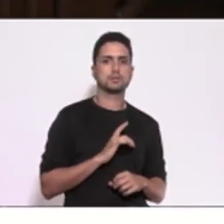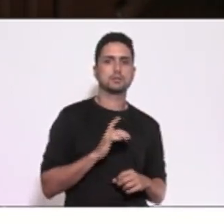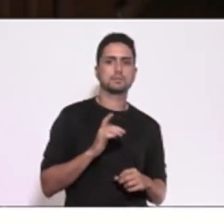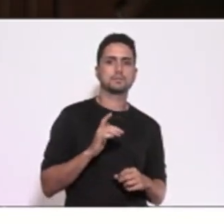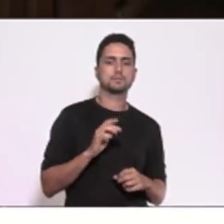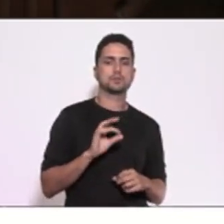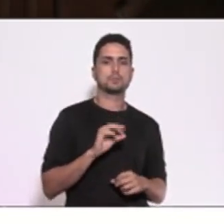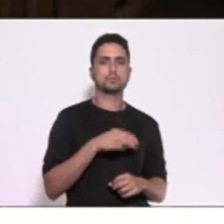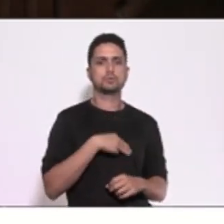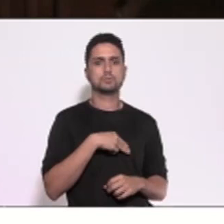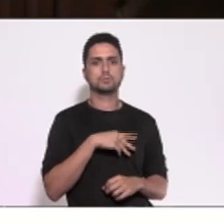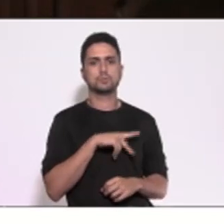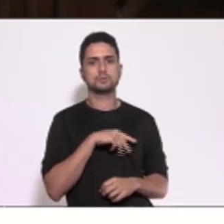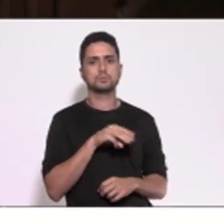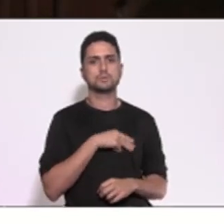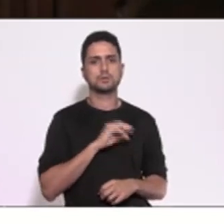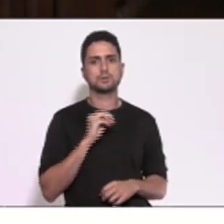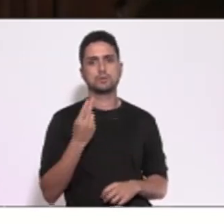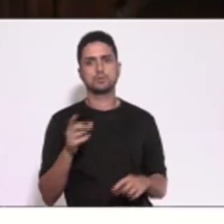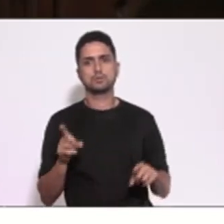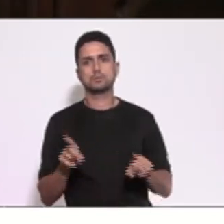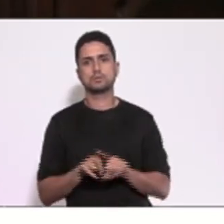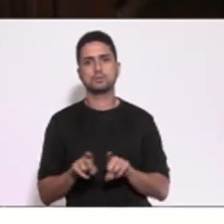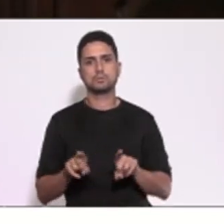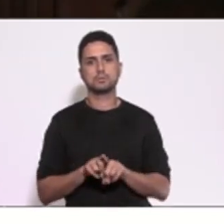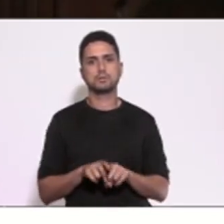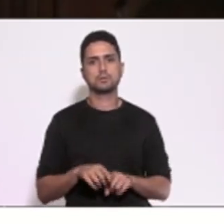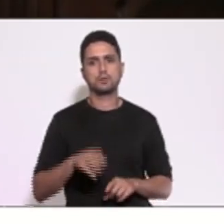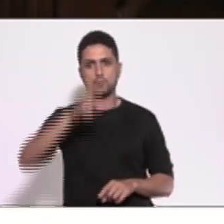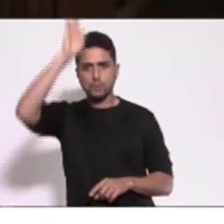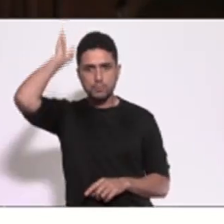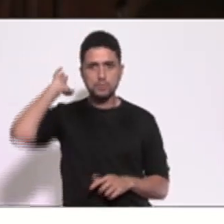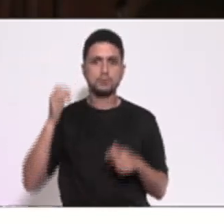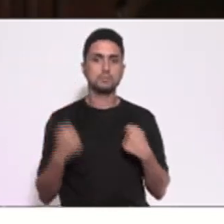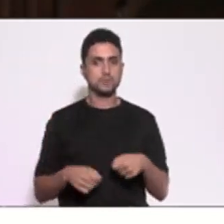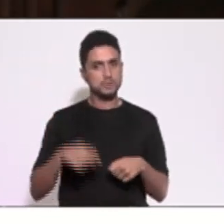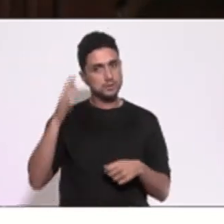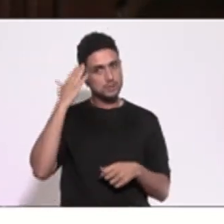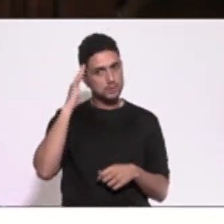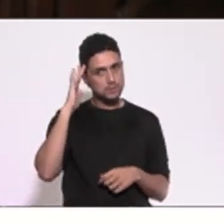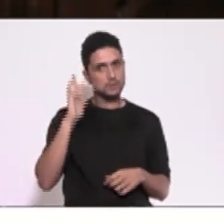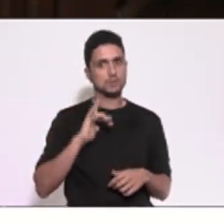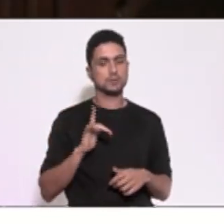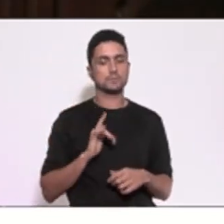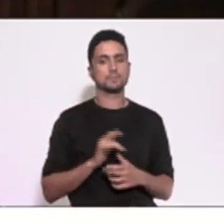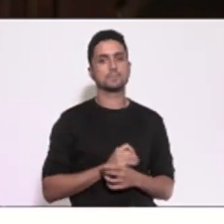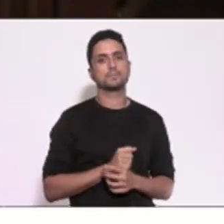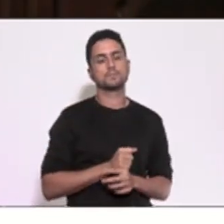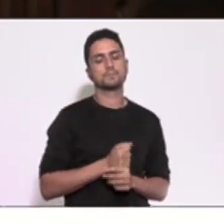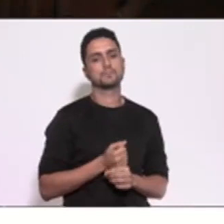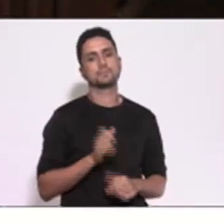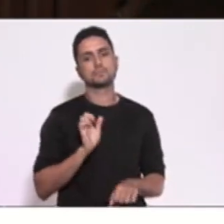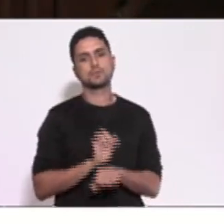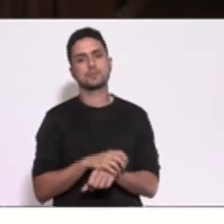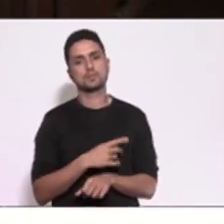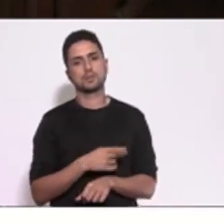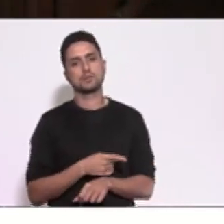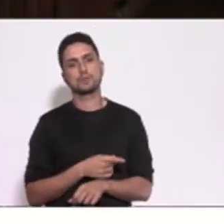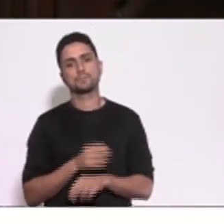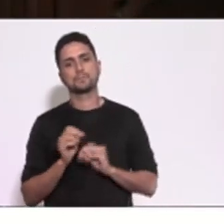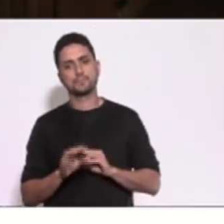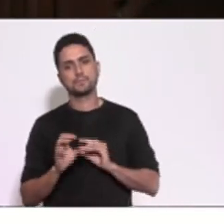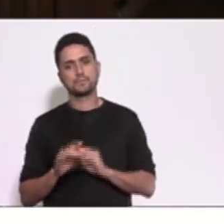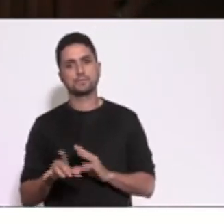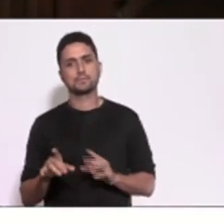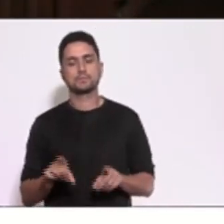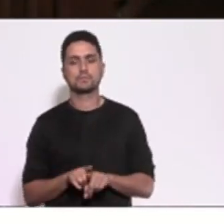Bombeiros, têm que levar em conta as normativas do Conselho Estadual de Educação, que é o órgão normativo do Sistema Estadual de Ensino, que abrange os colégios